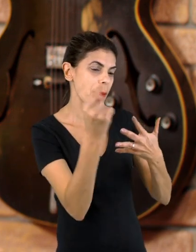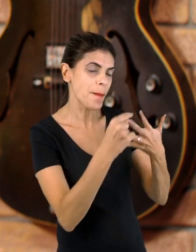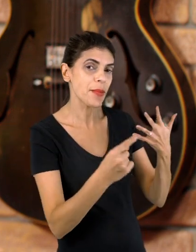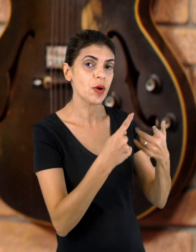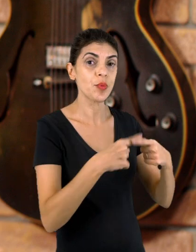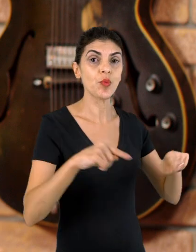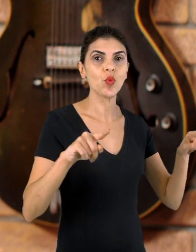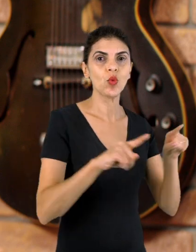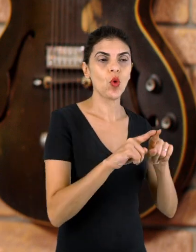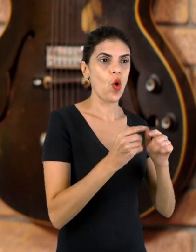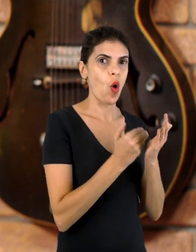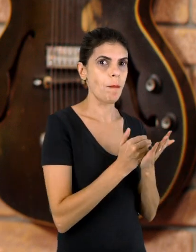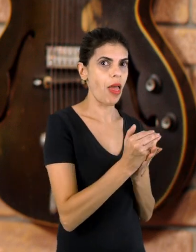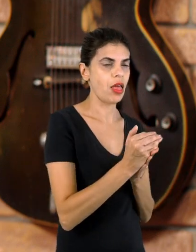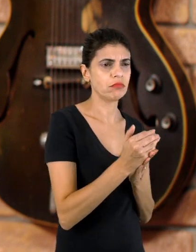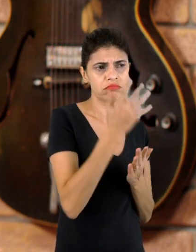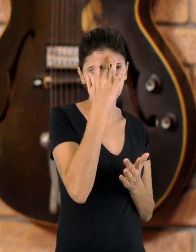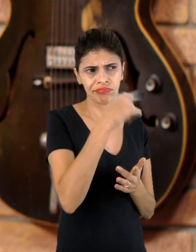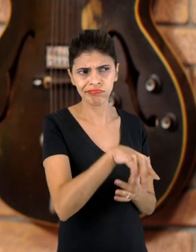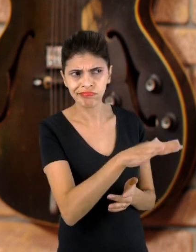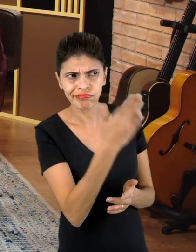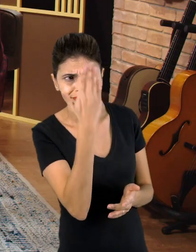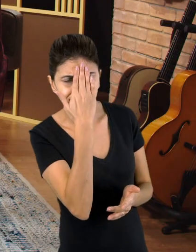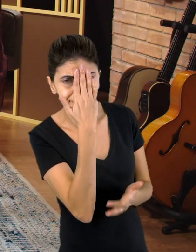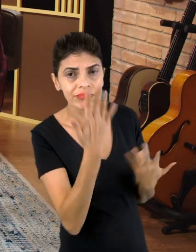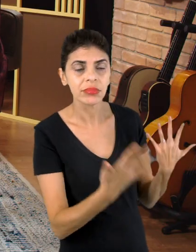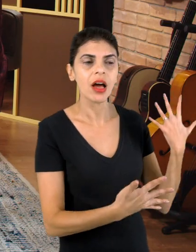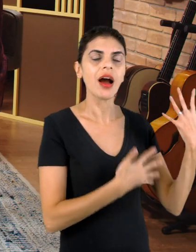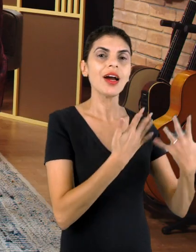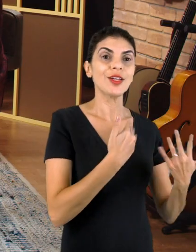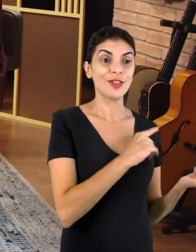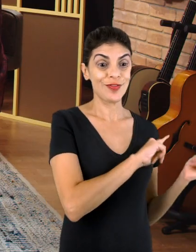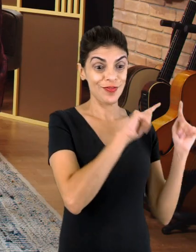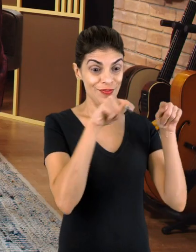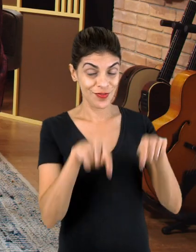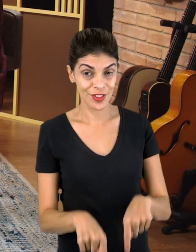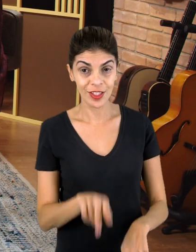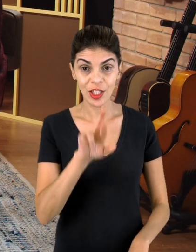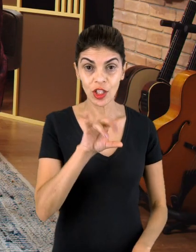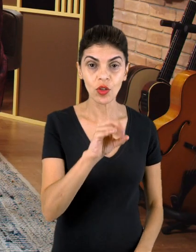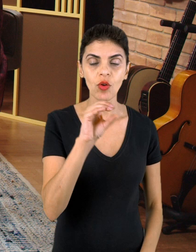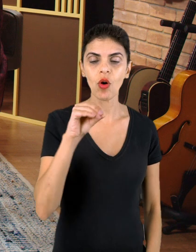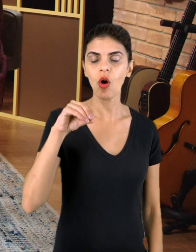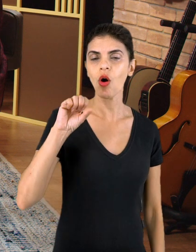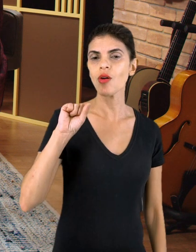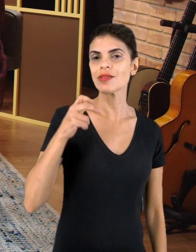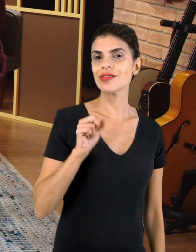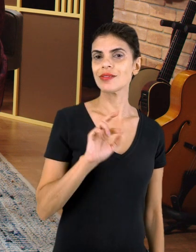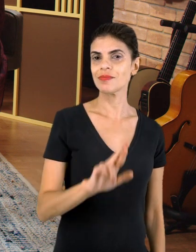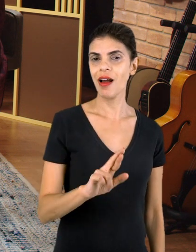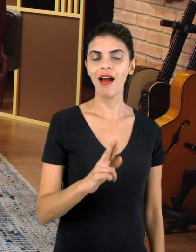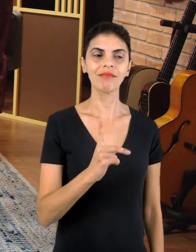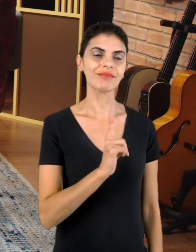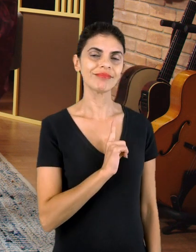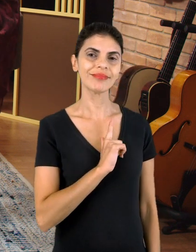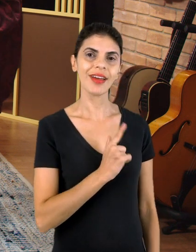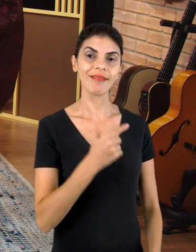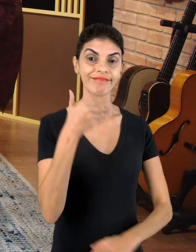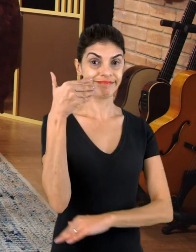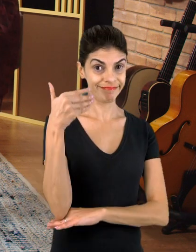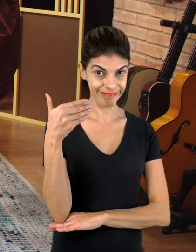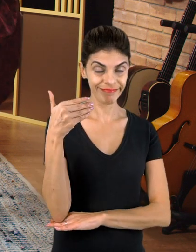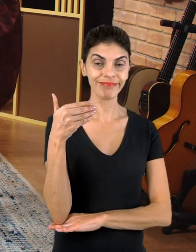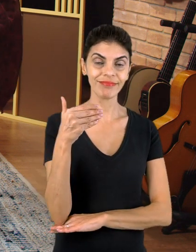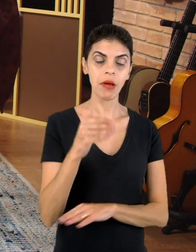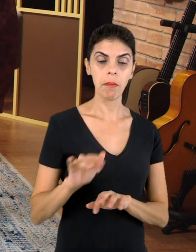pra você pegar o lado Z, que o povo não vai... Não... E aí, quando eu chego aqui, o Osmar me... A gente vem com esse hotel,